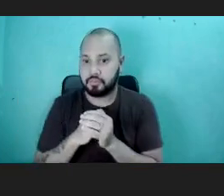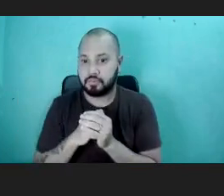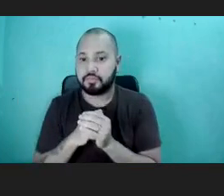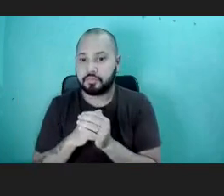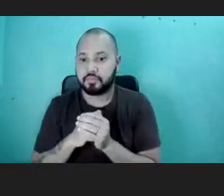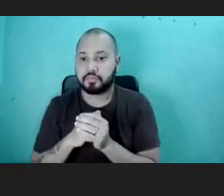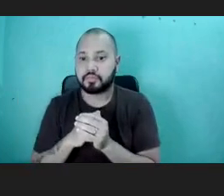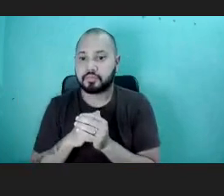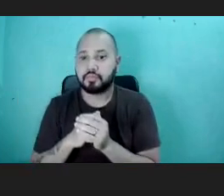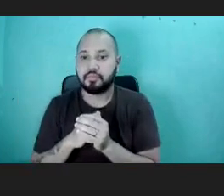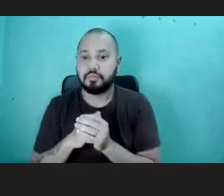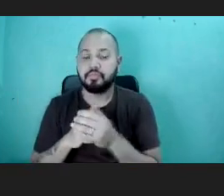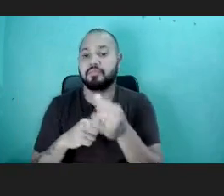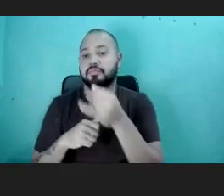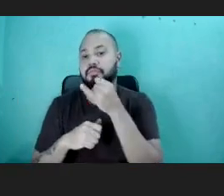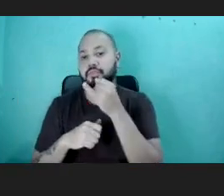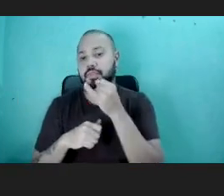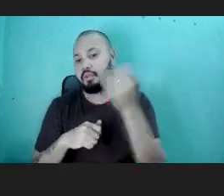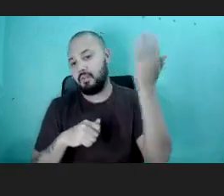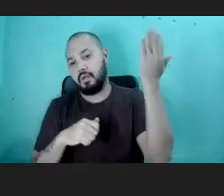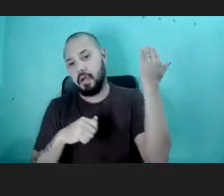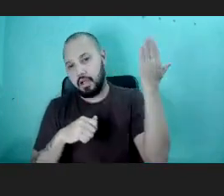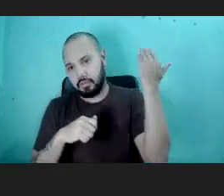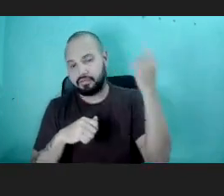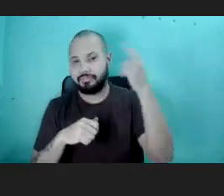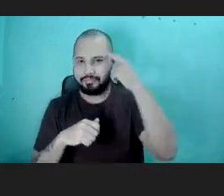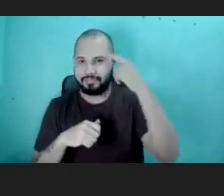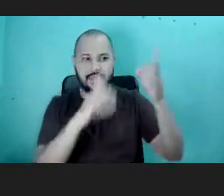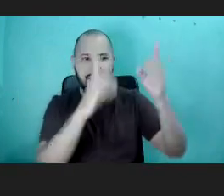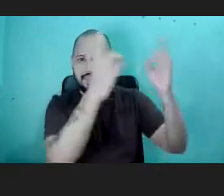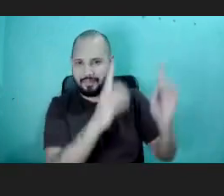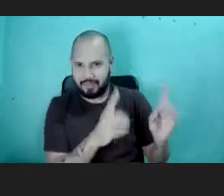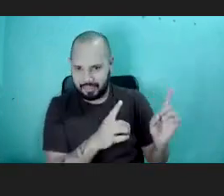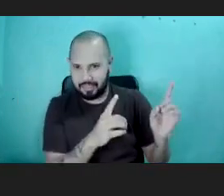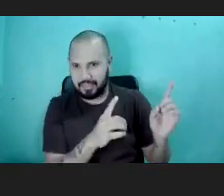Então, se antes, por exemplo, né, a deficiência era entendida